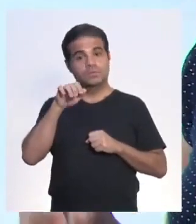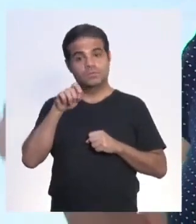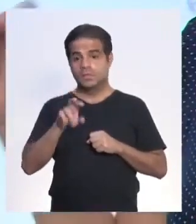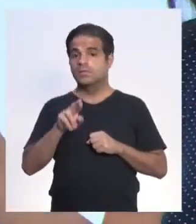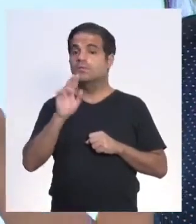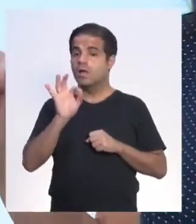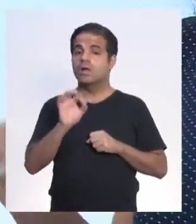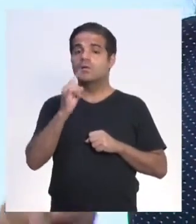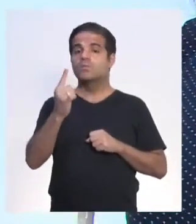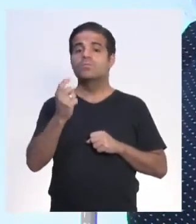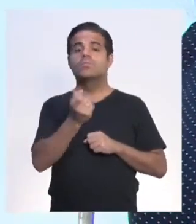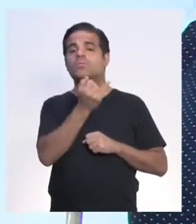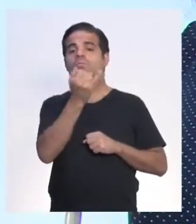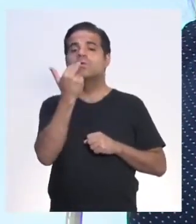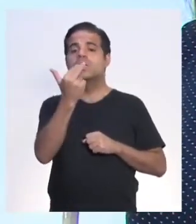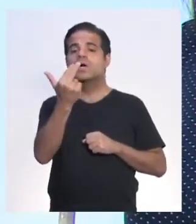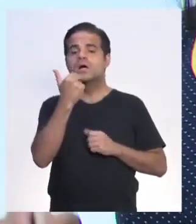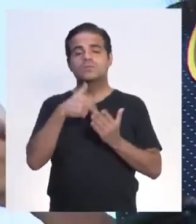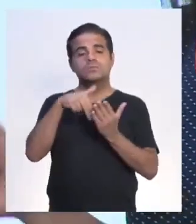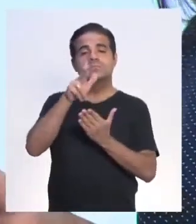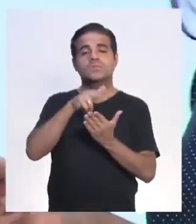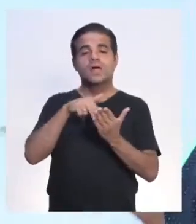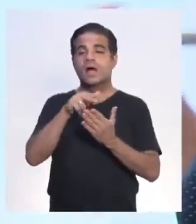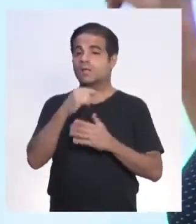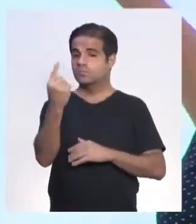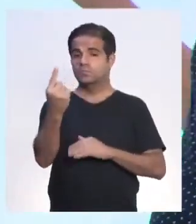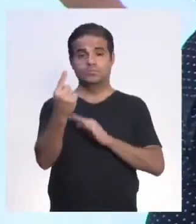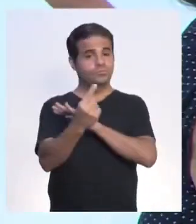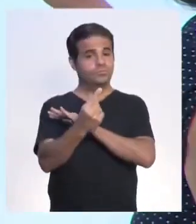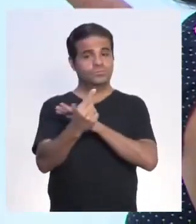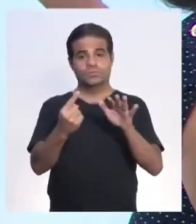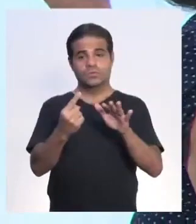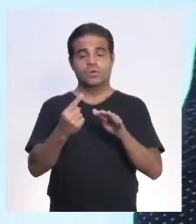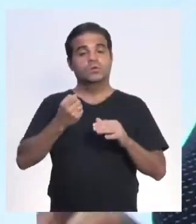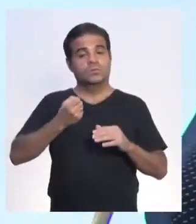1. Quantos estão pintados? 1.